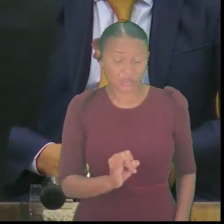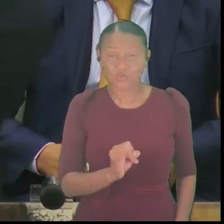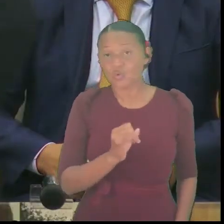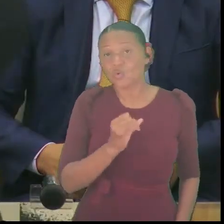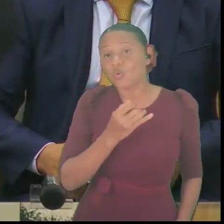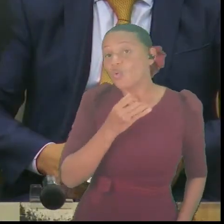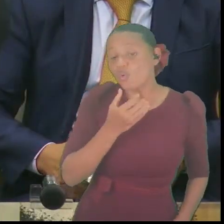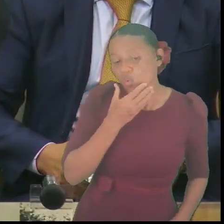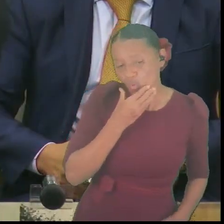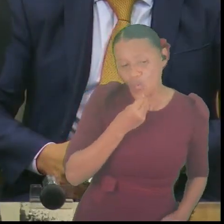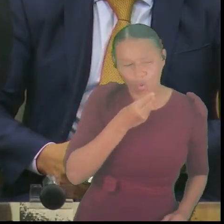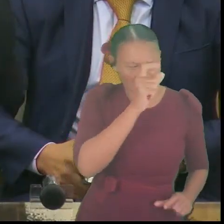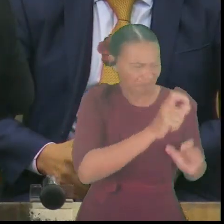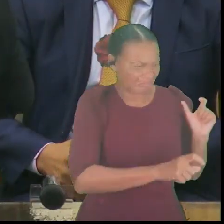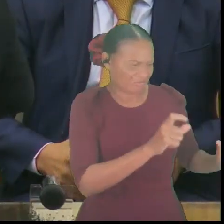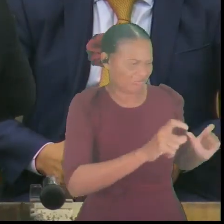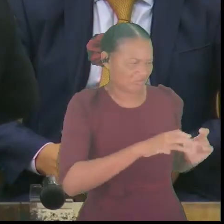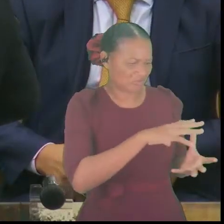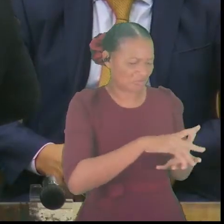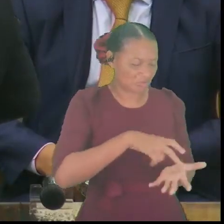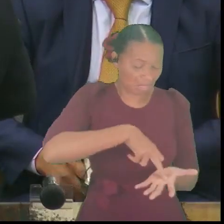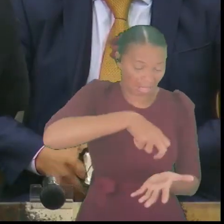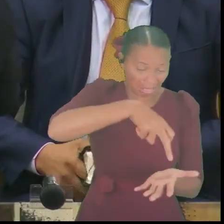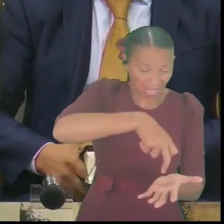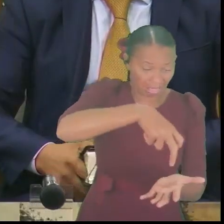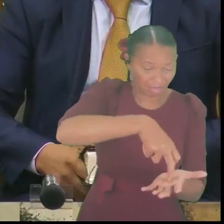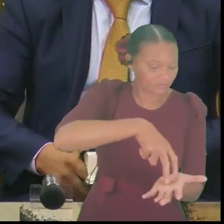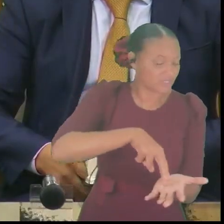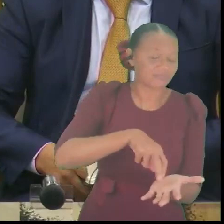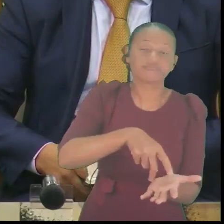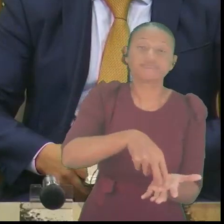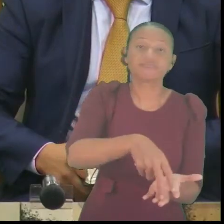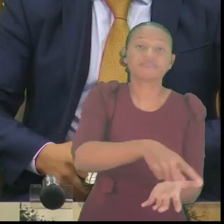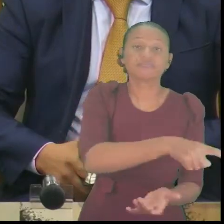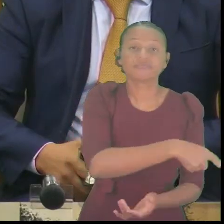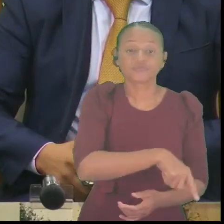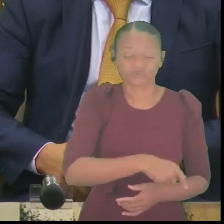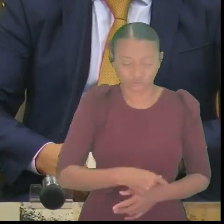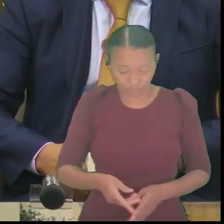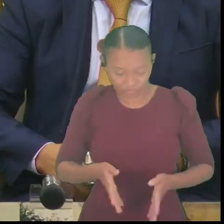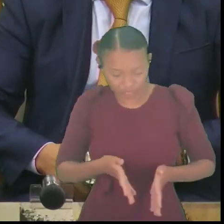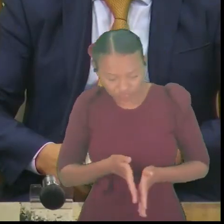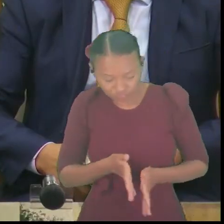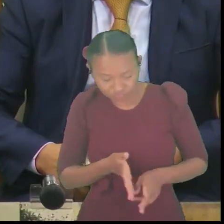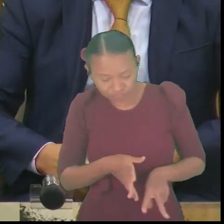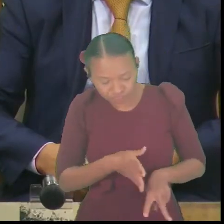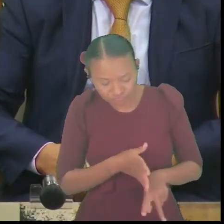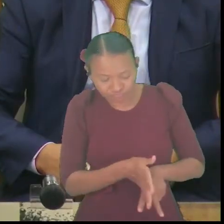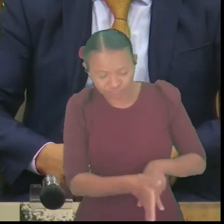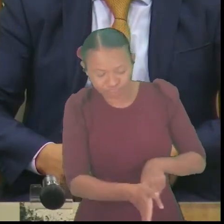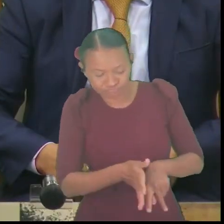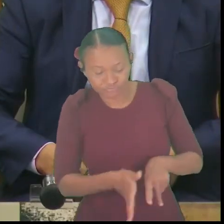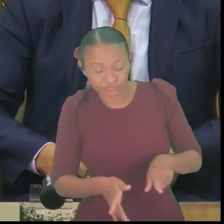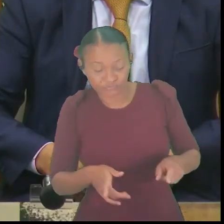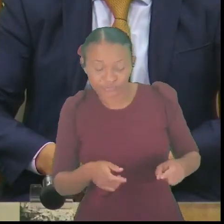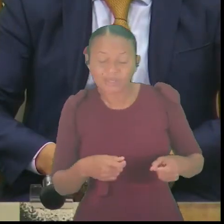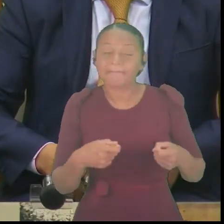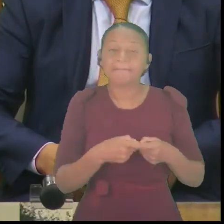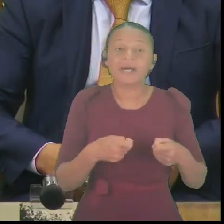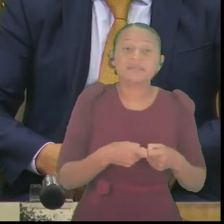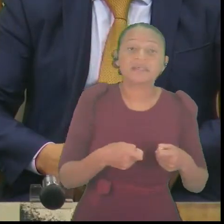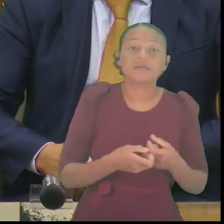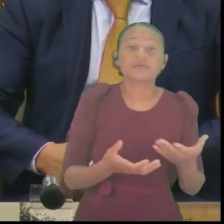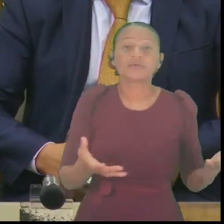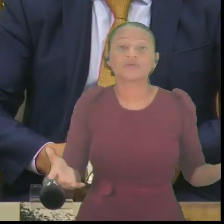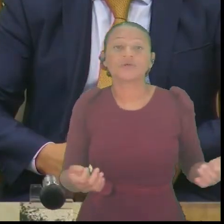só, o crente anda com os dois no chão. Se o mundo está usando boca de sino, o crente está usando boca apertada. Se